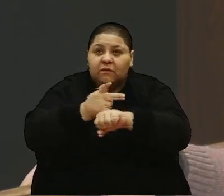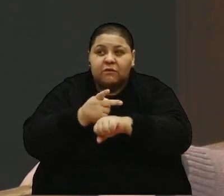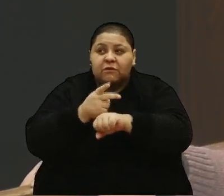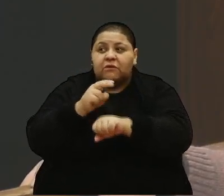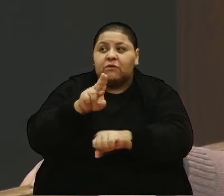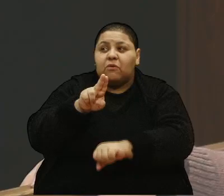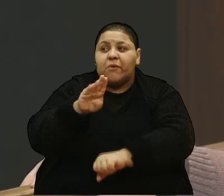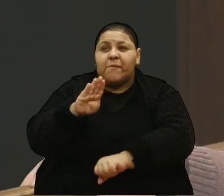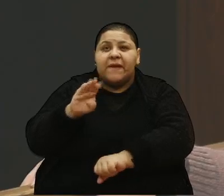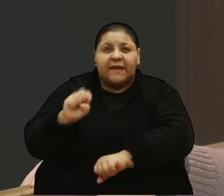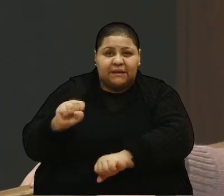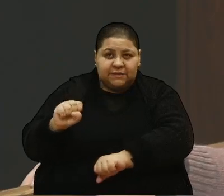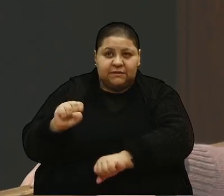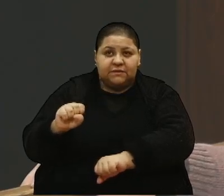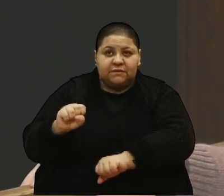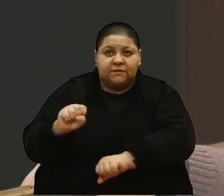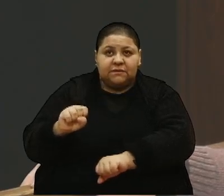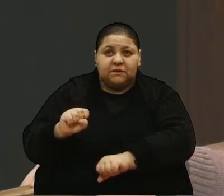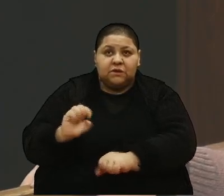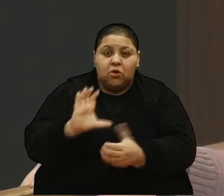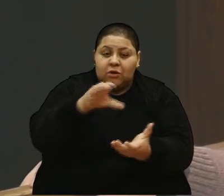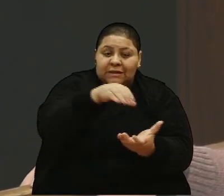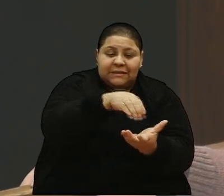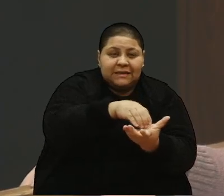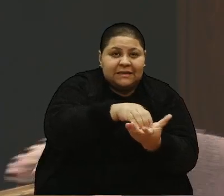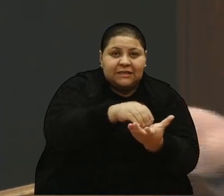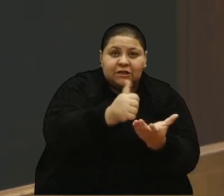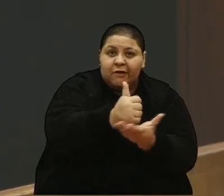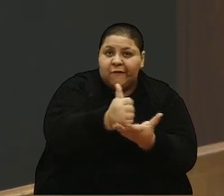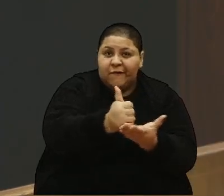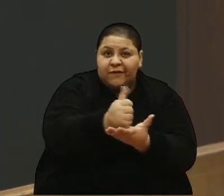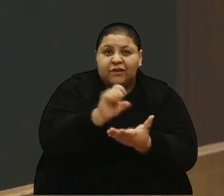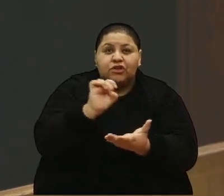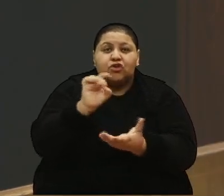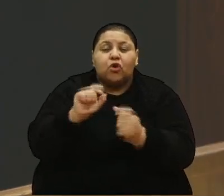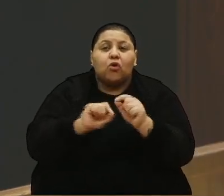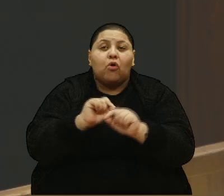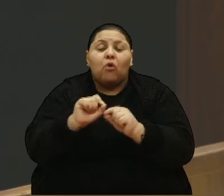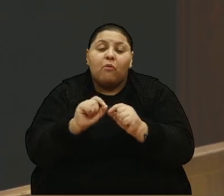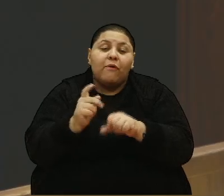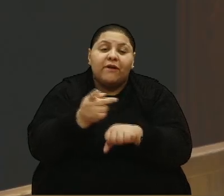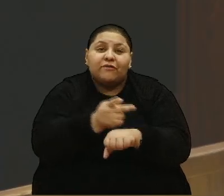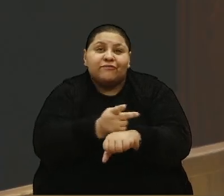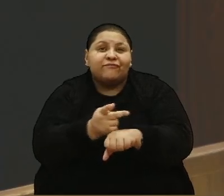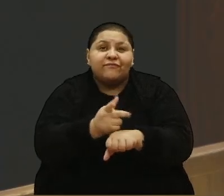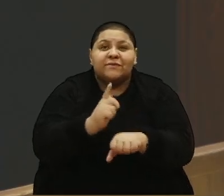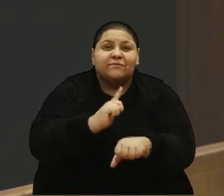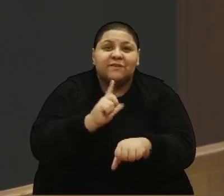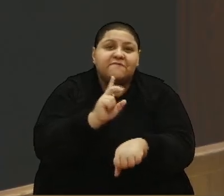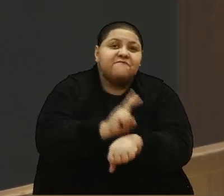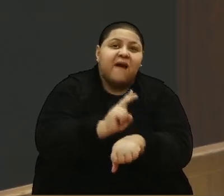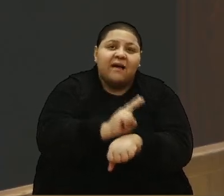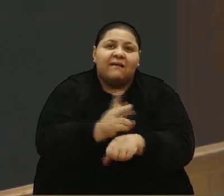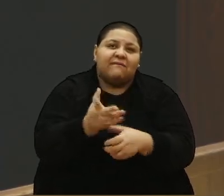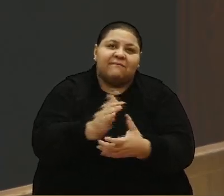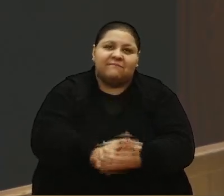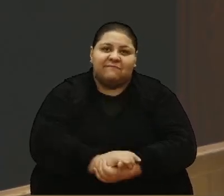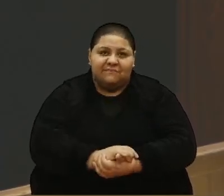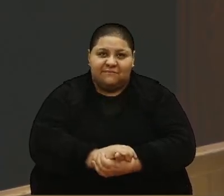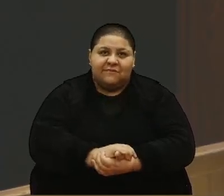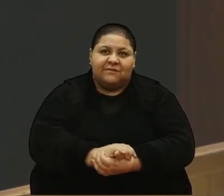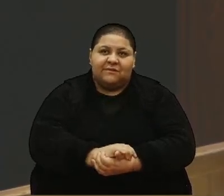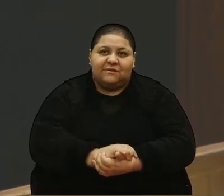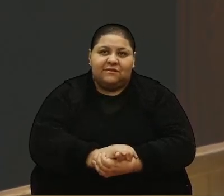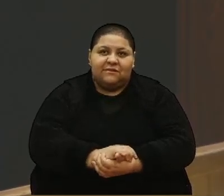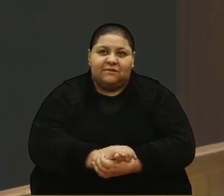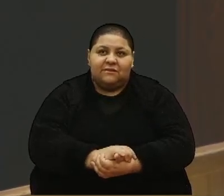as UBSs, a unidade básica. Só que como é que elas vão procurar se não tem vaga? Então, com